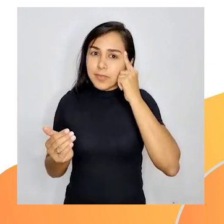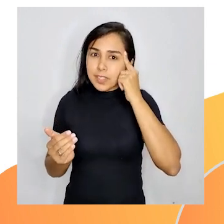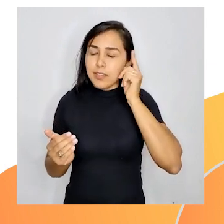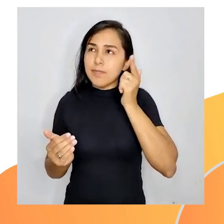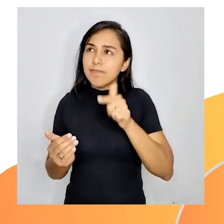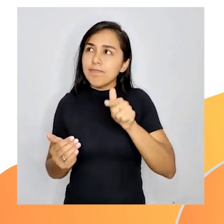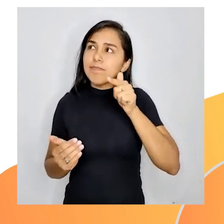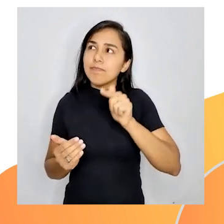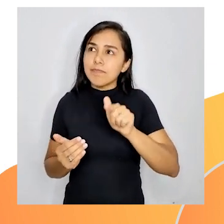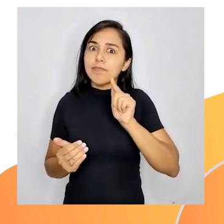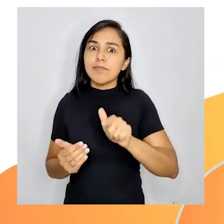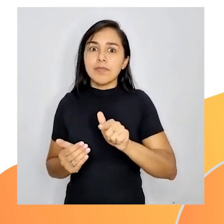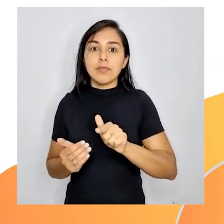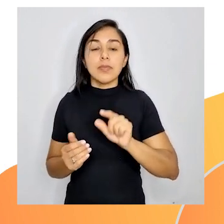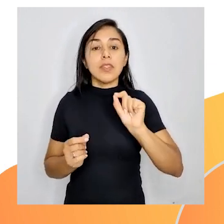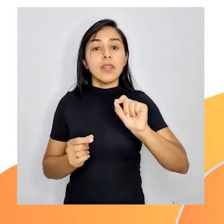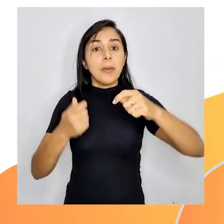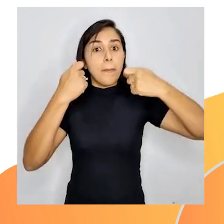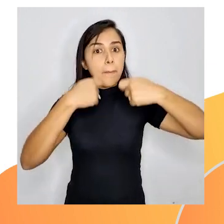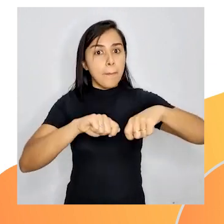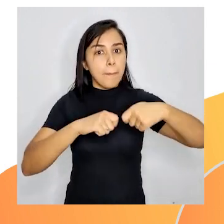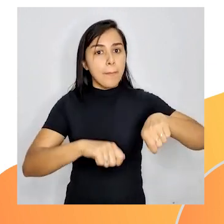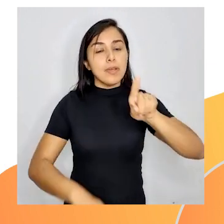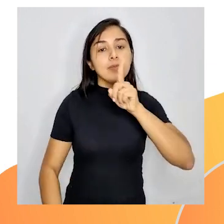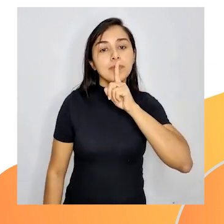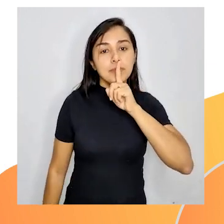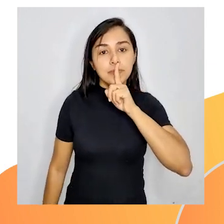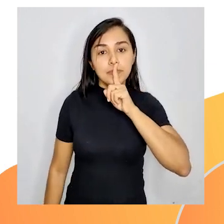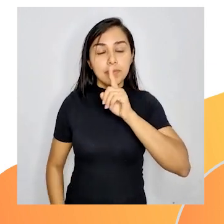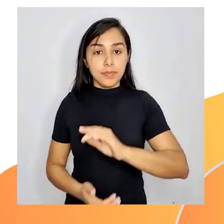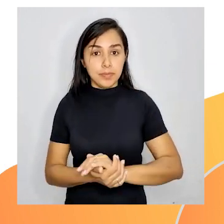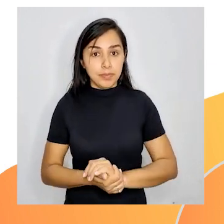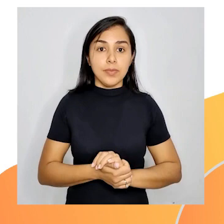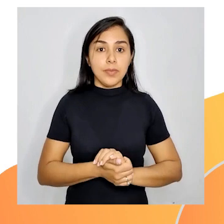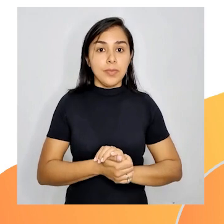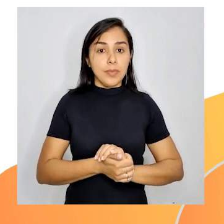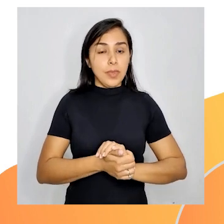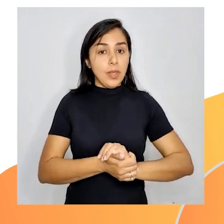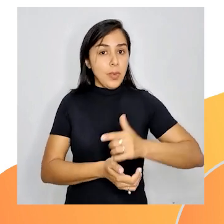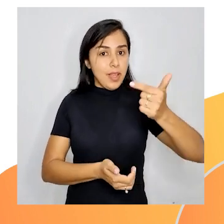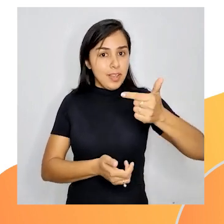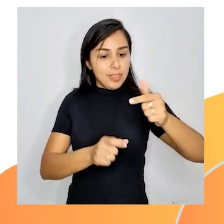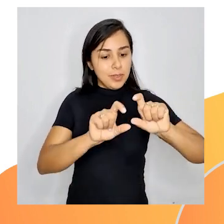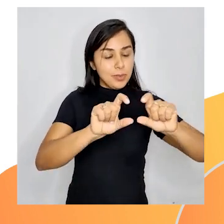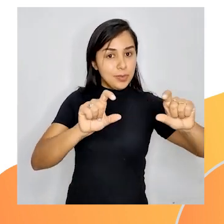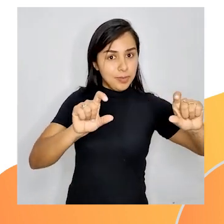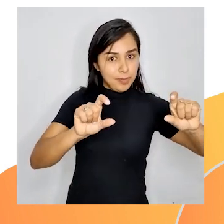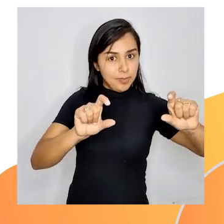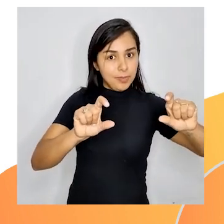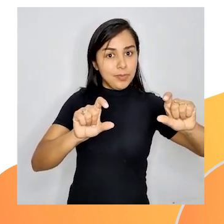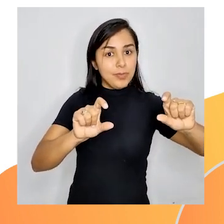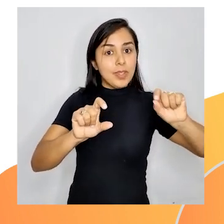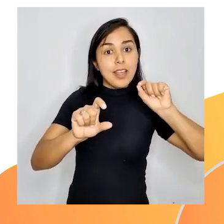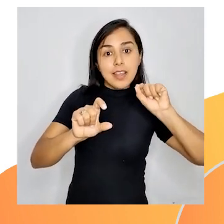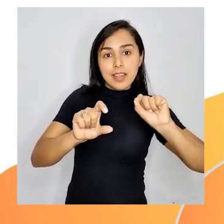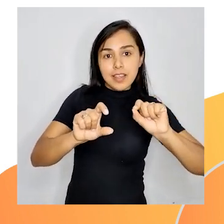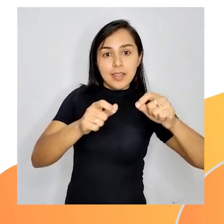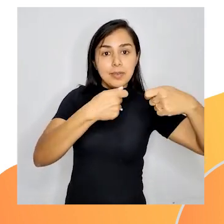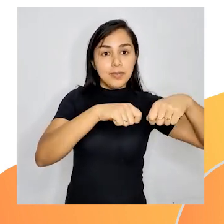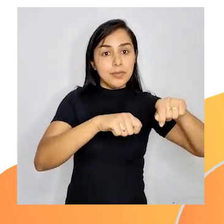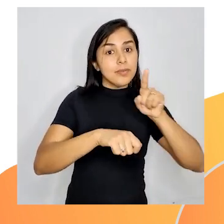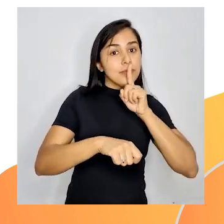coisa, que precisava de silêncio. Que precisava de silêncio é classificado como oração